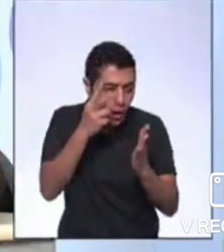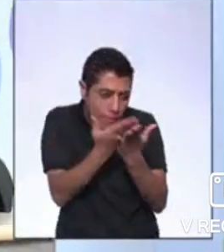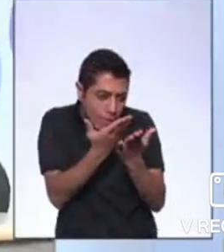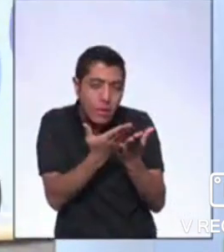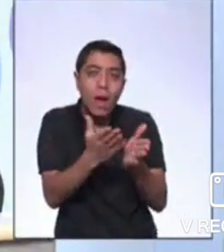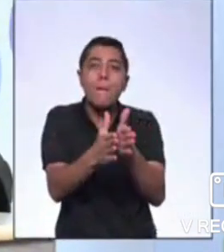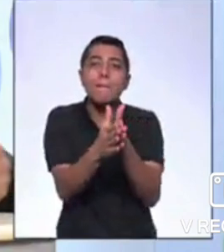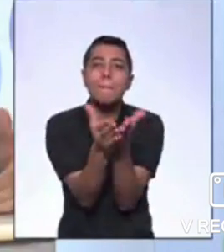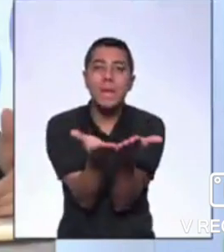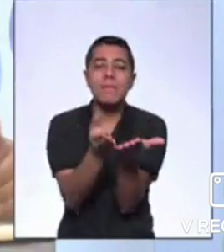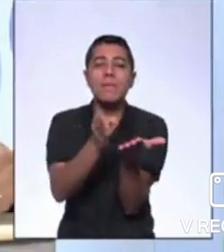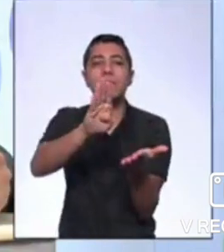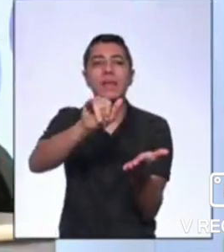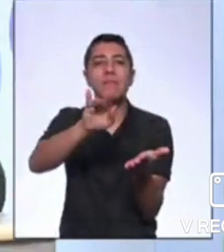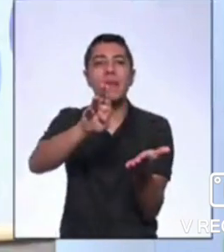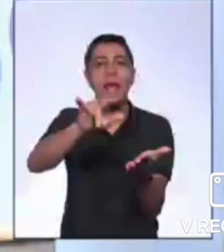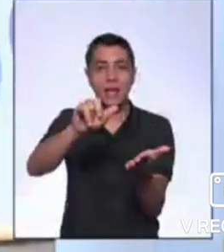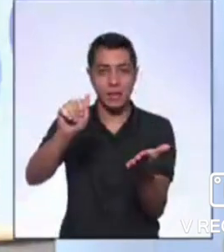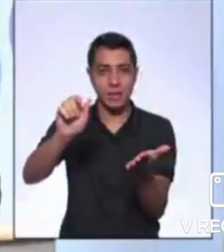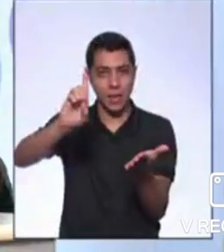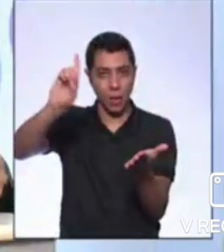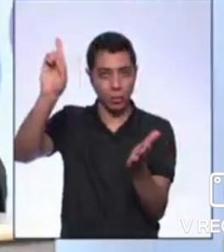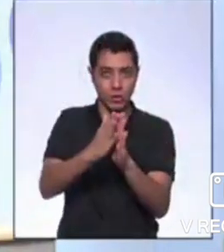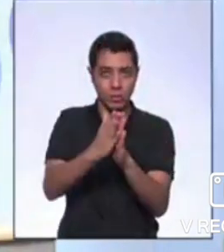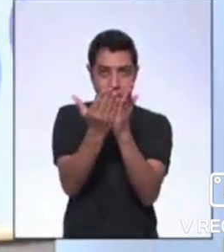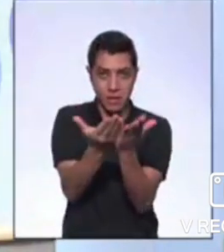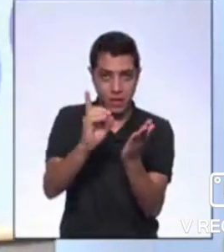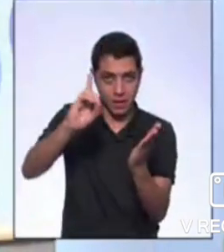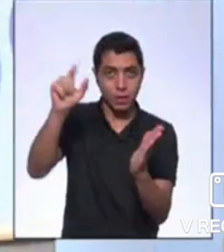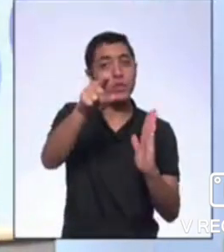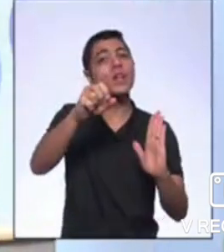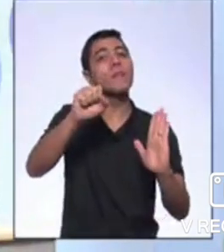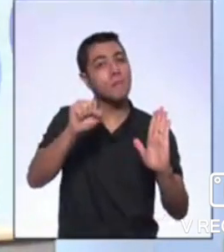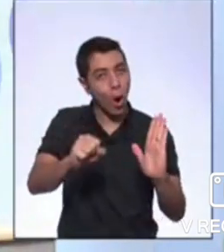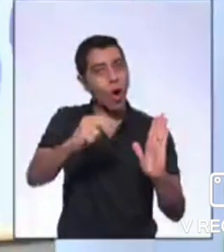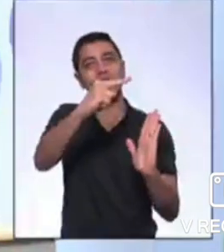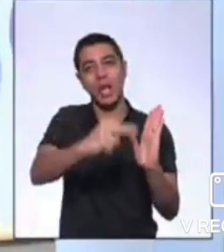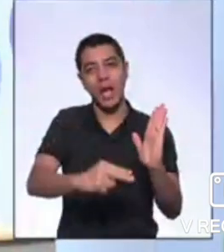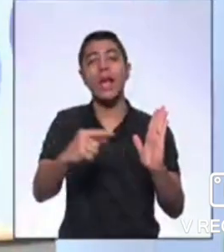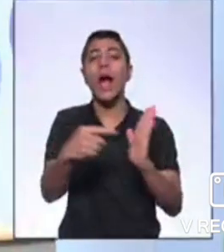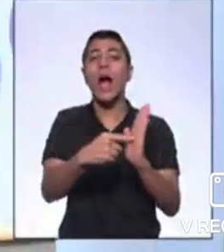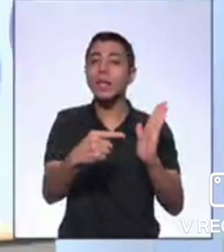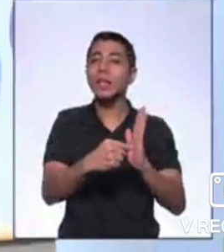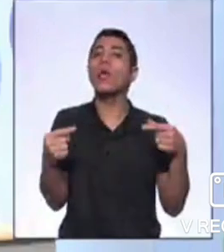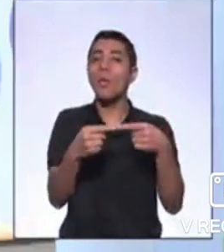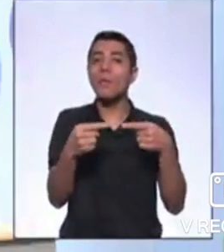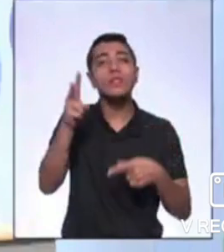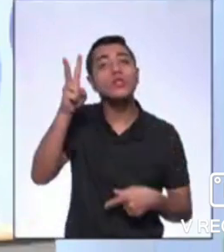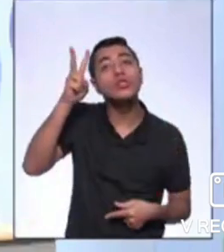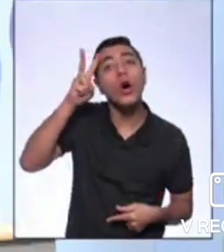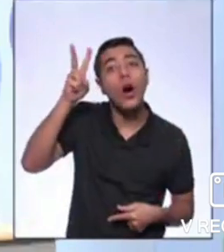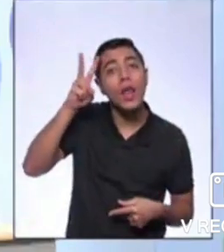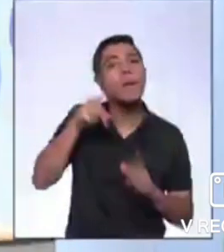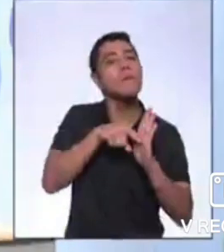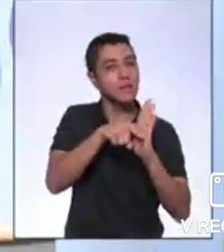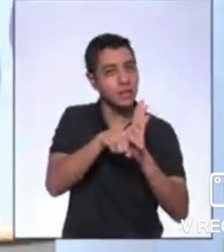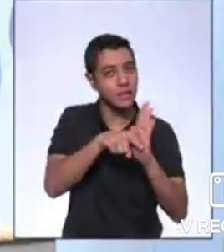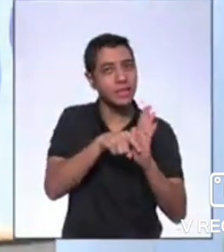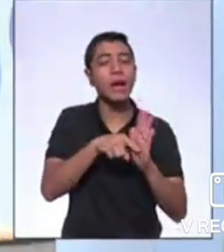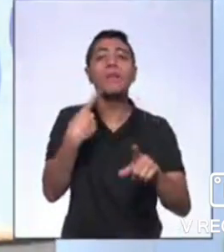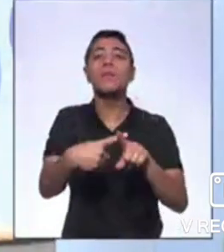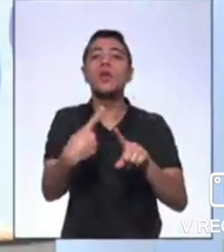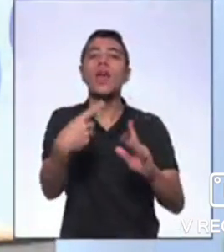texto da Bíblia como uma fonte histórica. Você pode ir lá e fazer suas pesquisas, porque são nomes que para nós hoje é um pouco